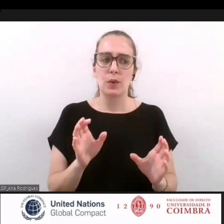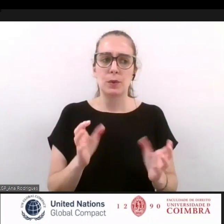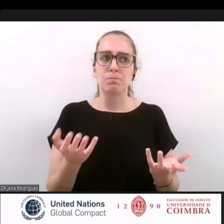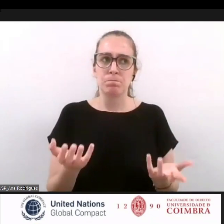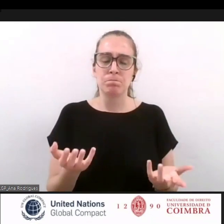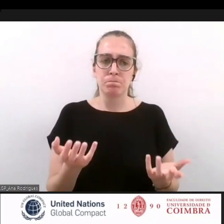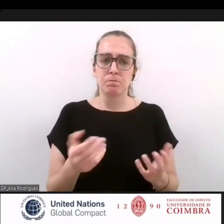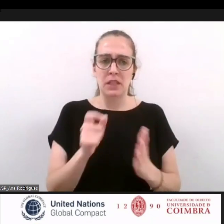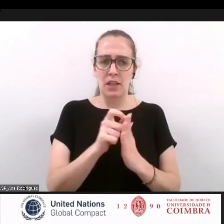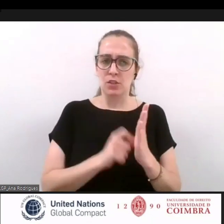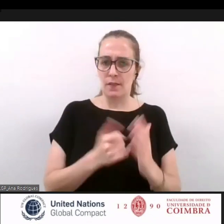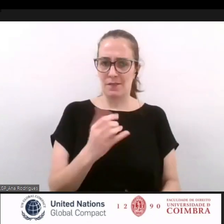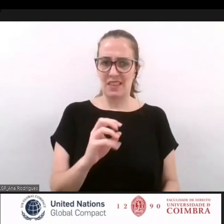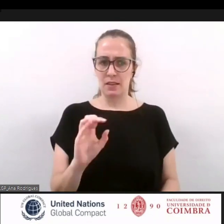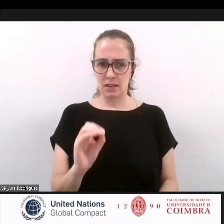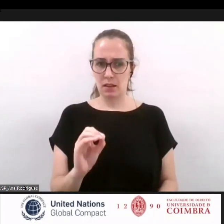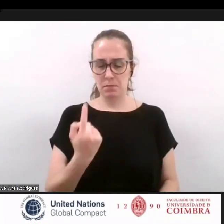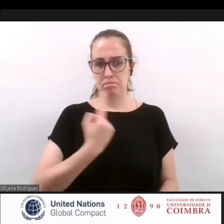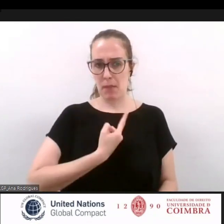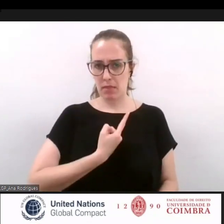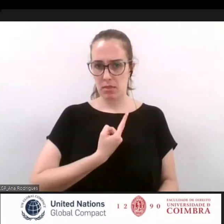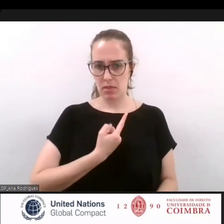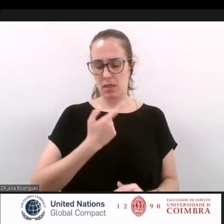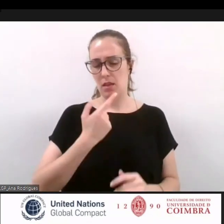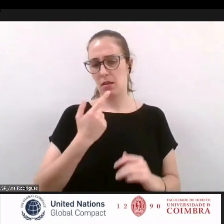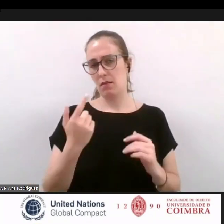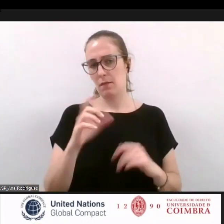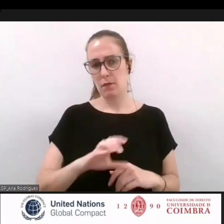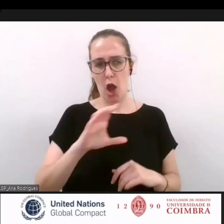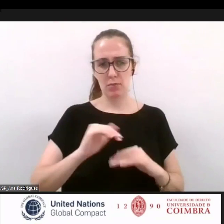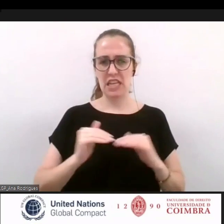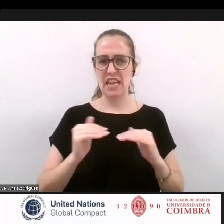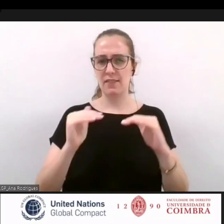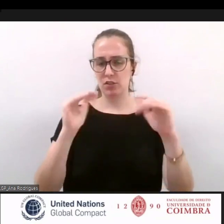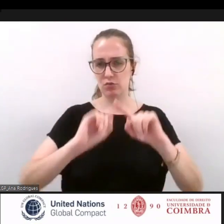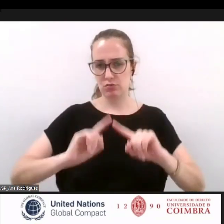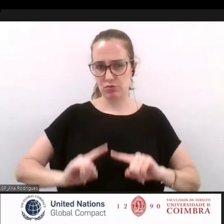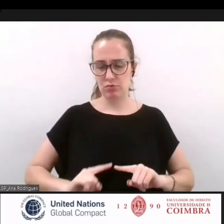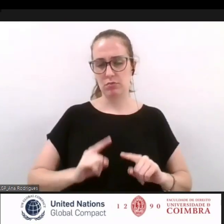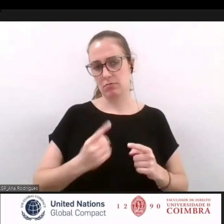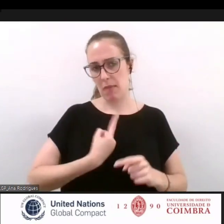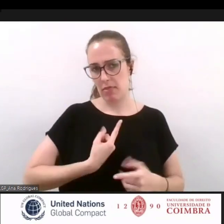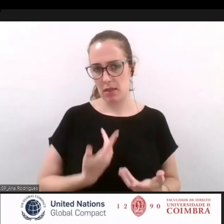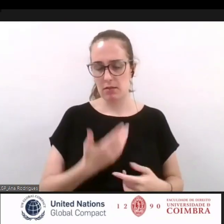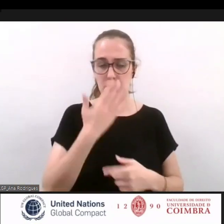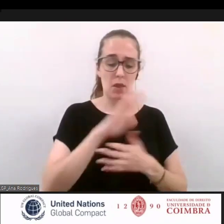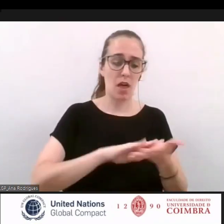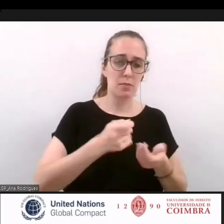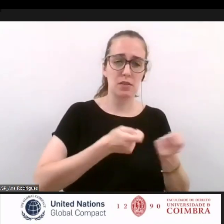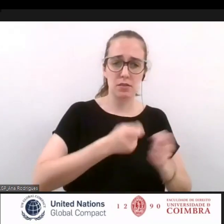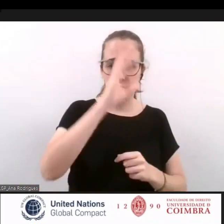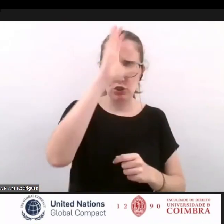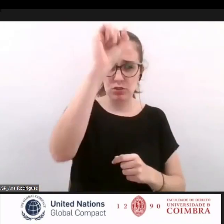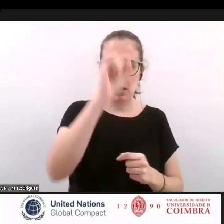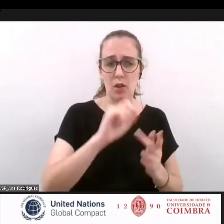a Agenda 2030 exige o envolvimento dos vários níveis do governo. Aqui, vários níveis do governo entendidos como desde a administração central, a